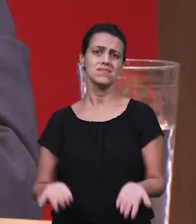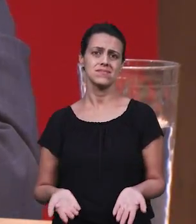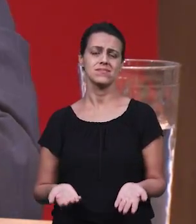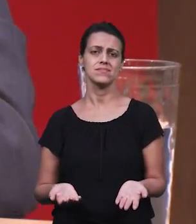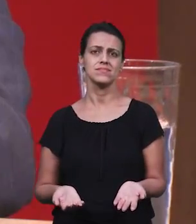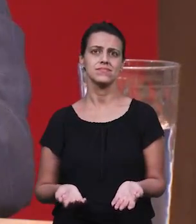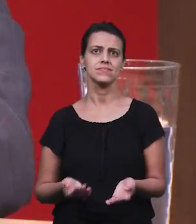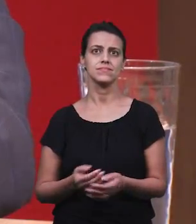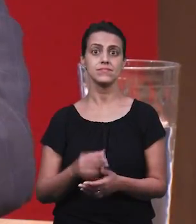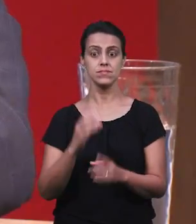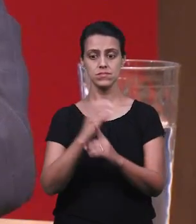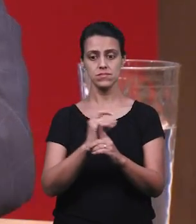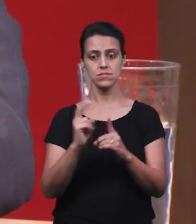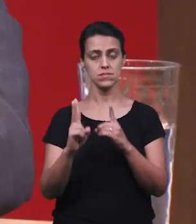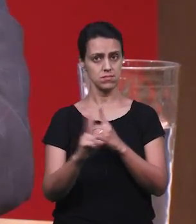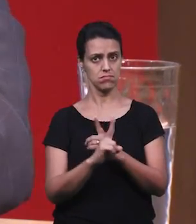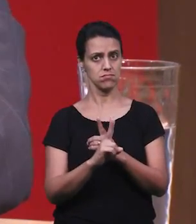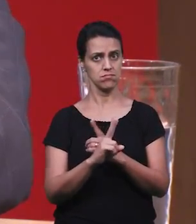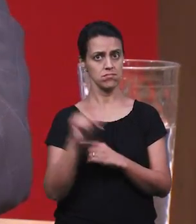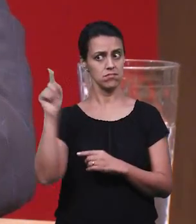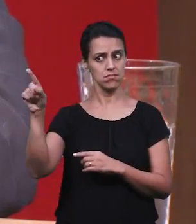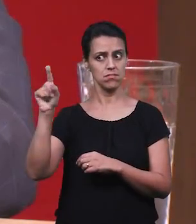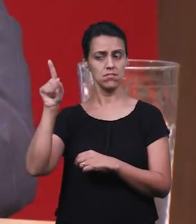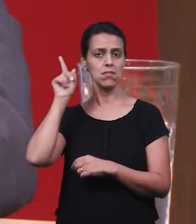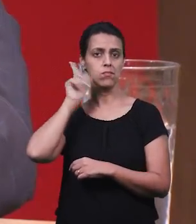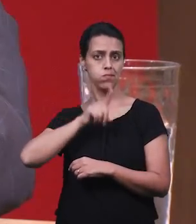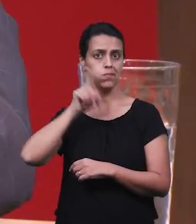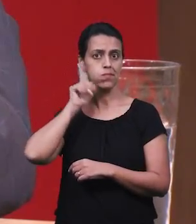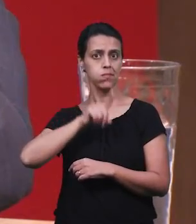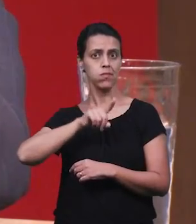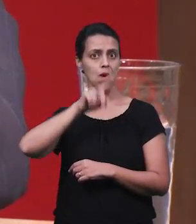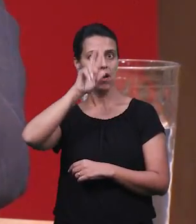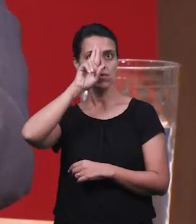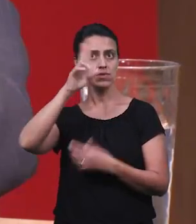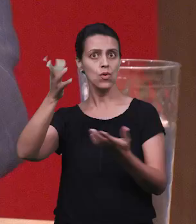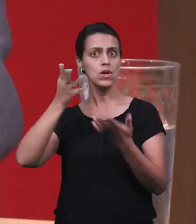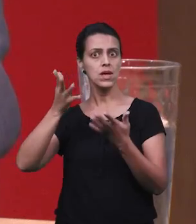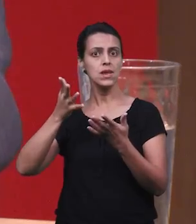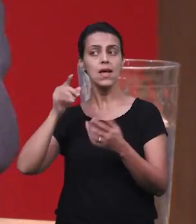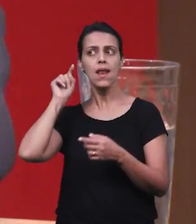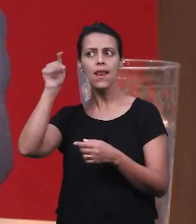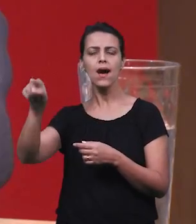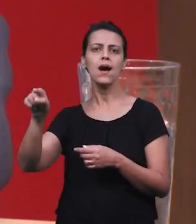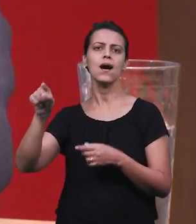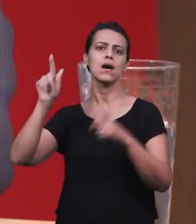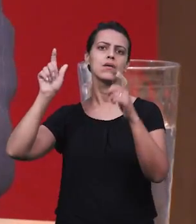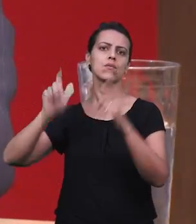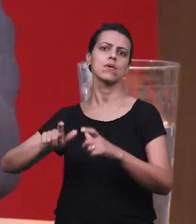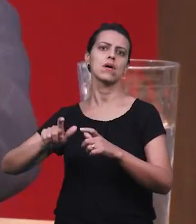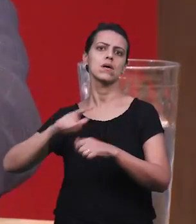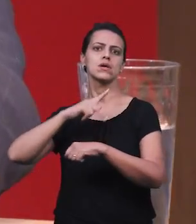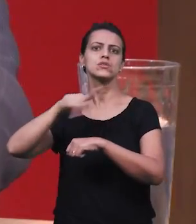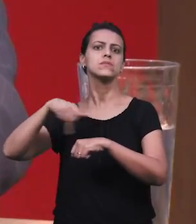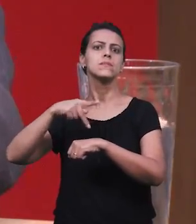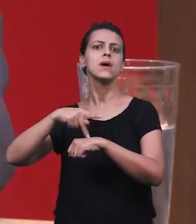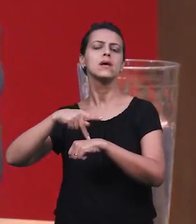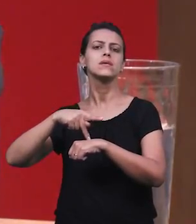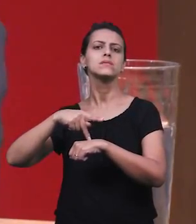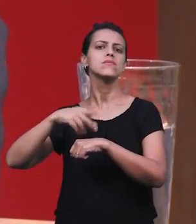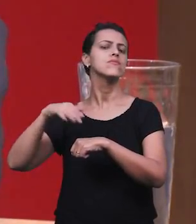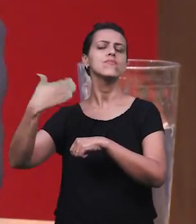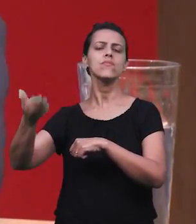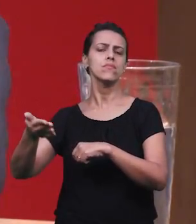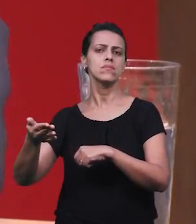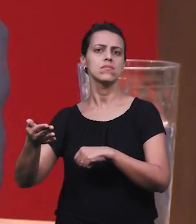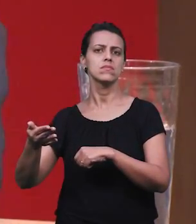uma vigília nos Estados Unidos e o senhor a vigília era sobre a obra no exterior. Como seria a obra no exterior?